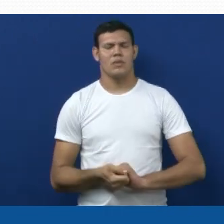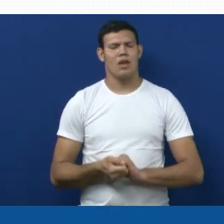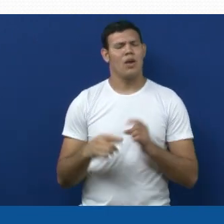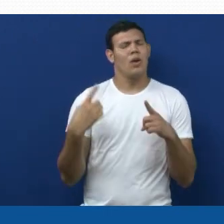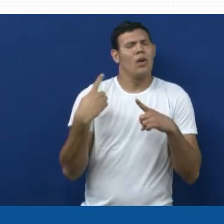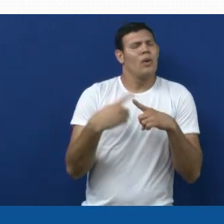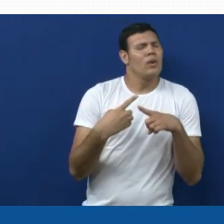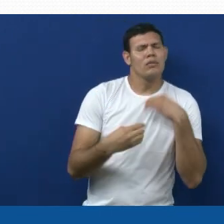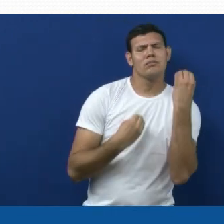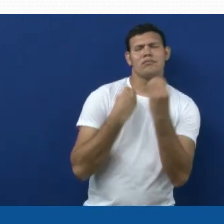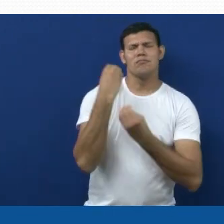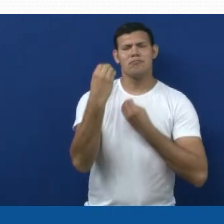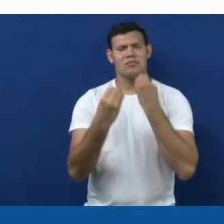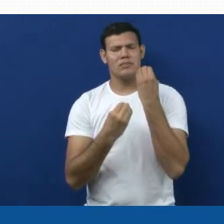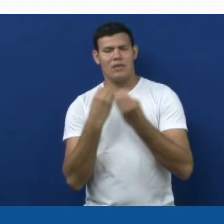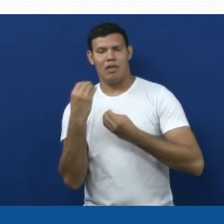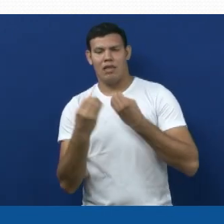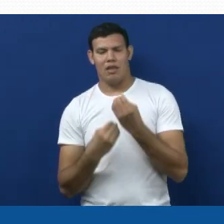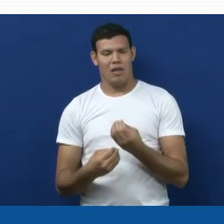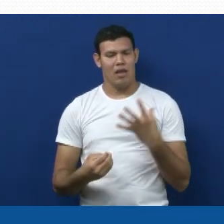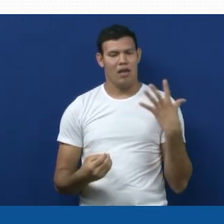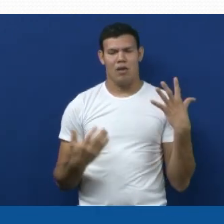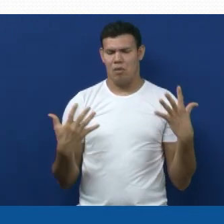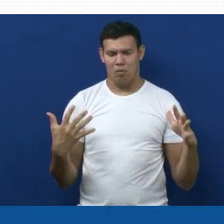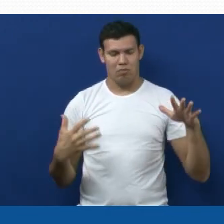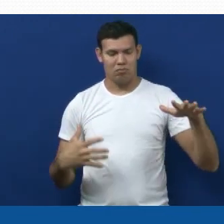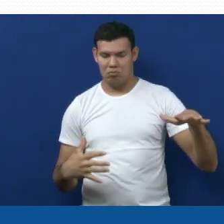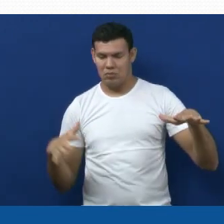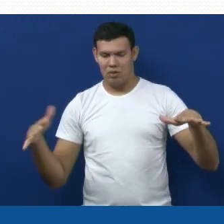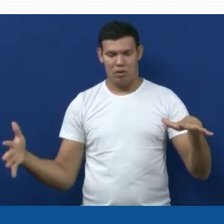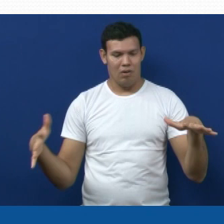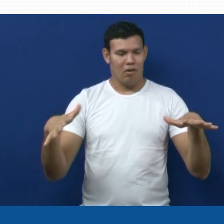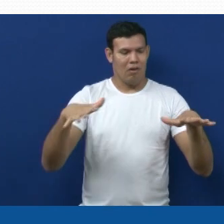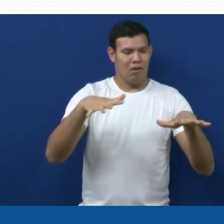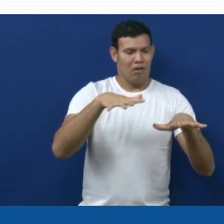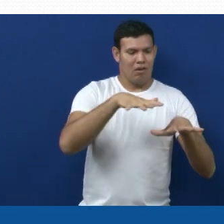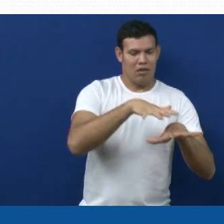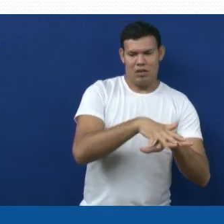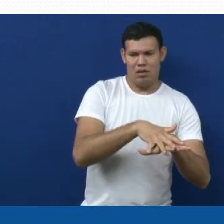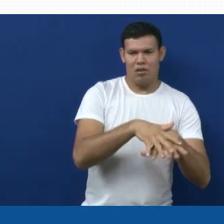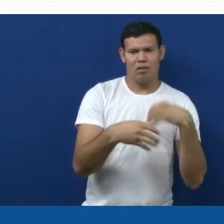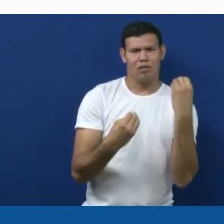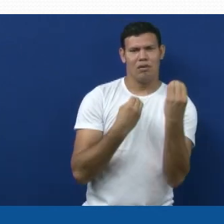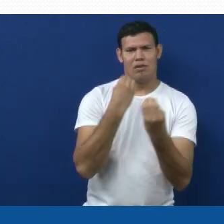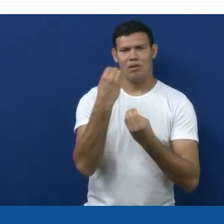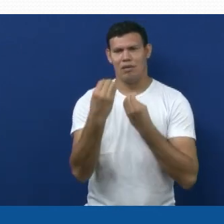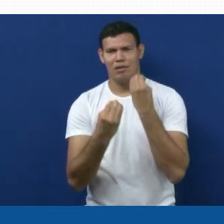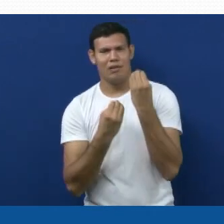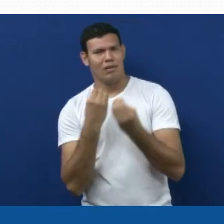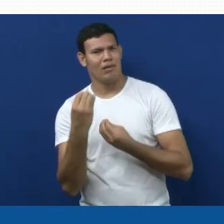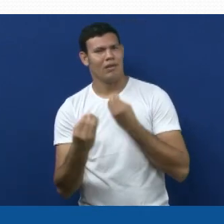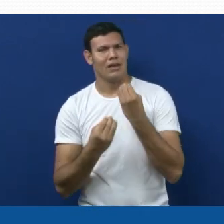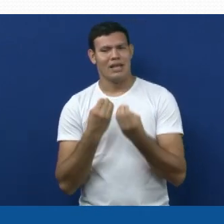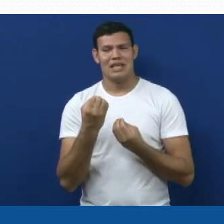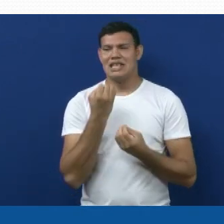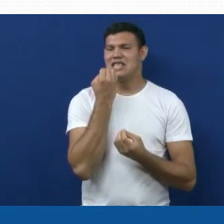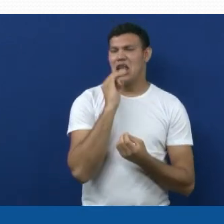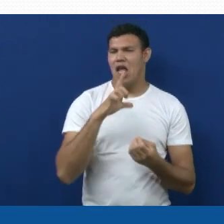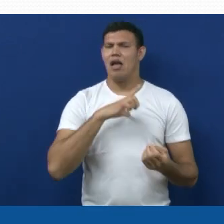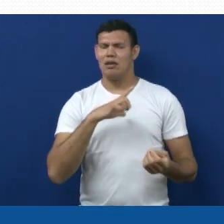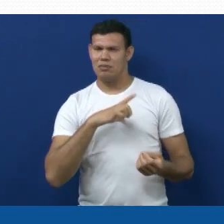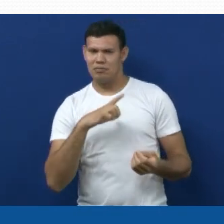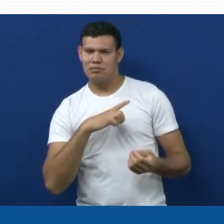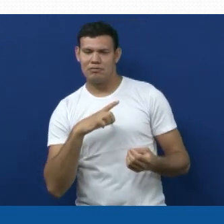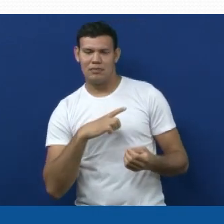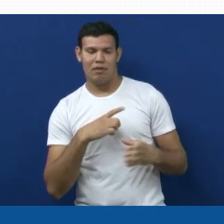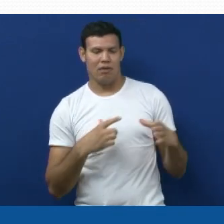corpos estarem no mesmo espaço, ocupando o mesmo espaço ao mesmo tempo. Lembra do exemplo da garrafa? Você pega uma garrafa PET, por